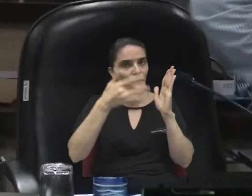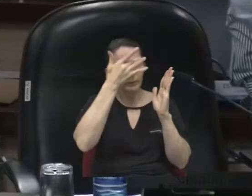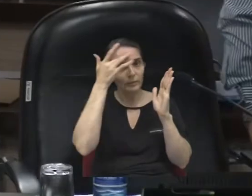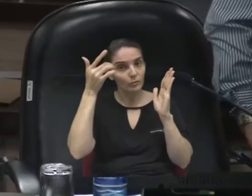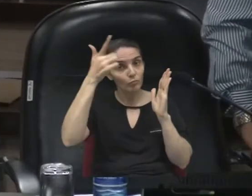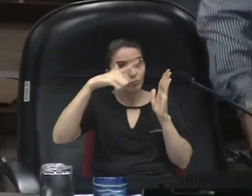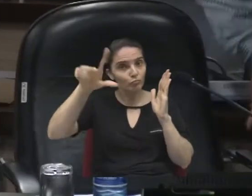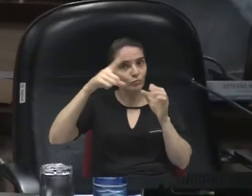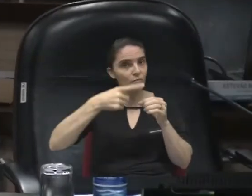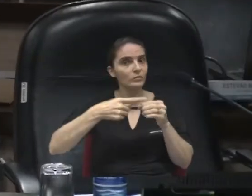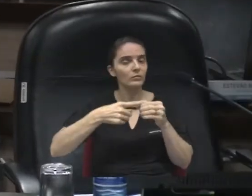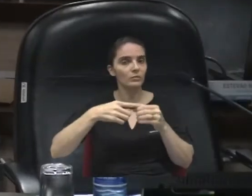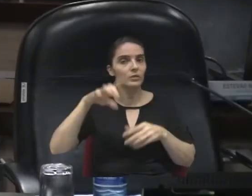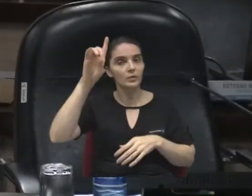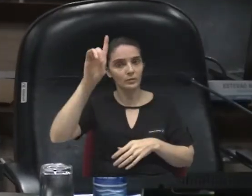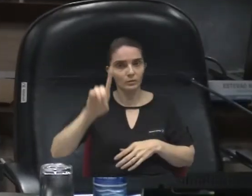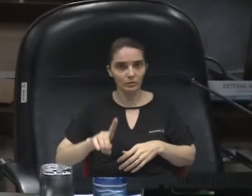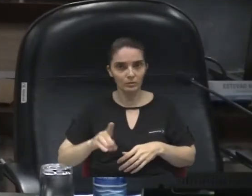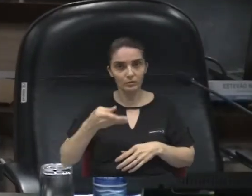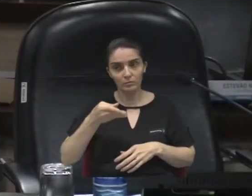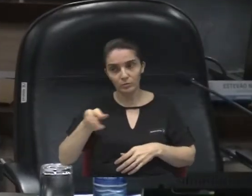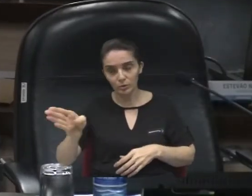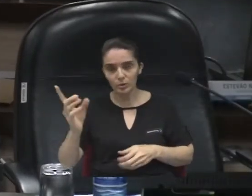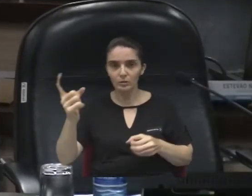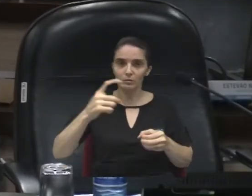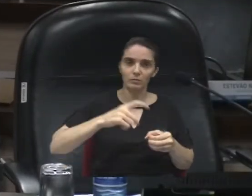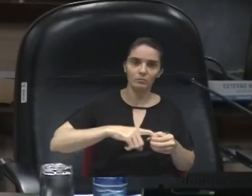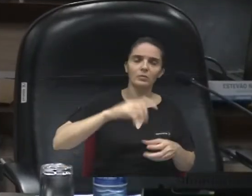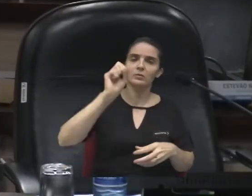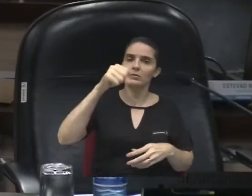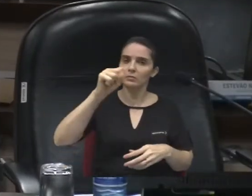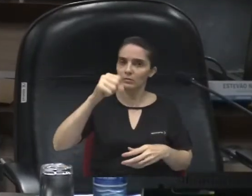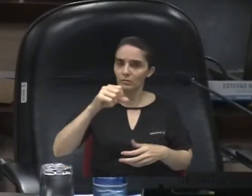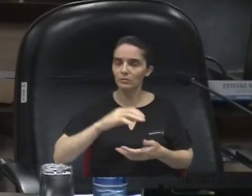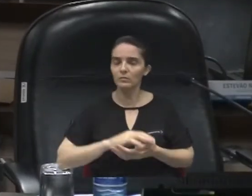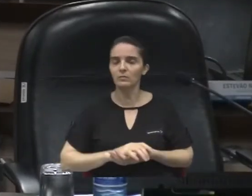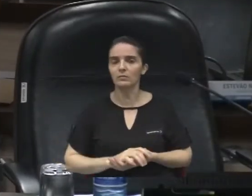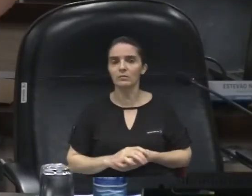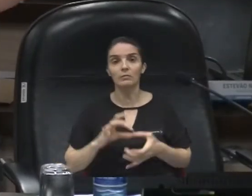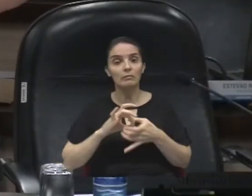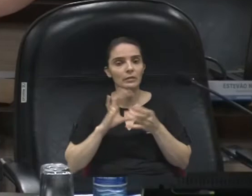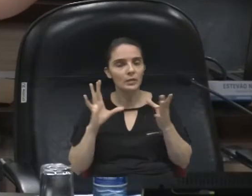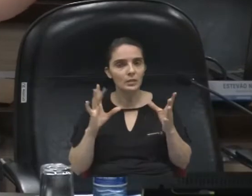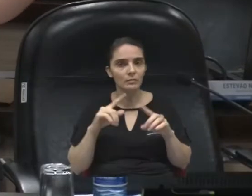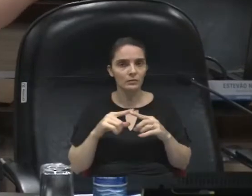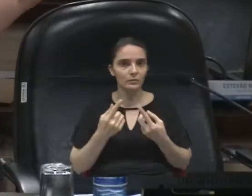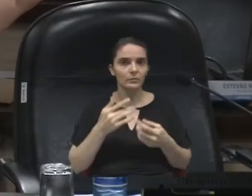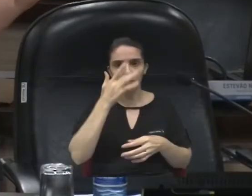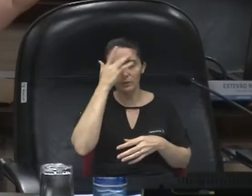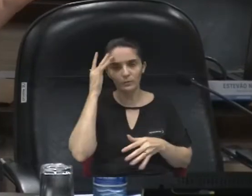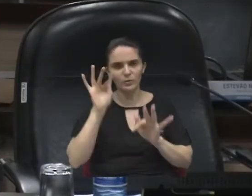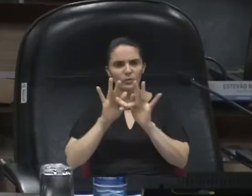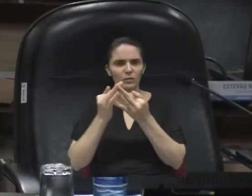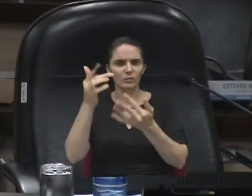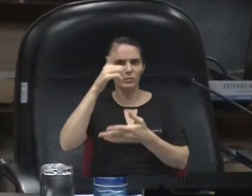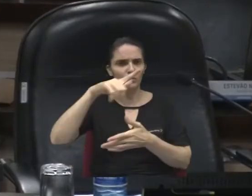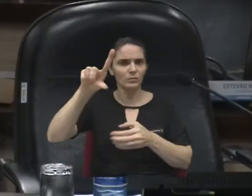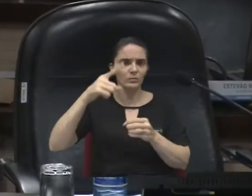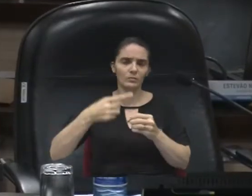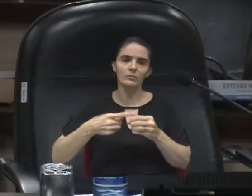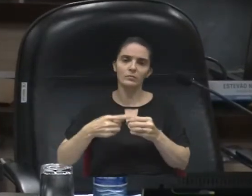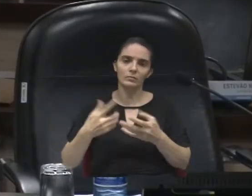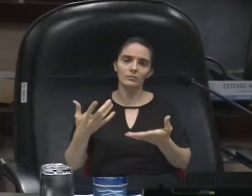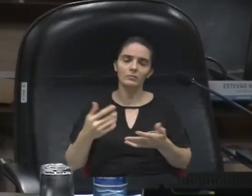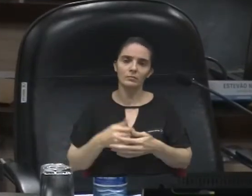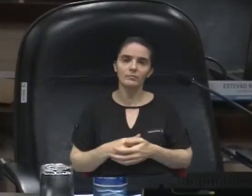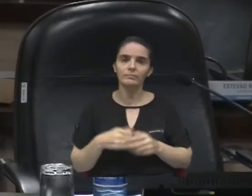Volto a dizer, um direito de ir e vir. Mas essas pessoas devem ter família em outra cidade. Então, acredito que